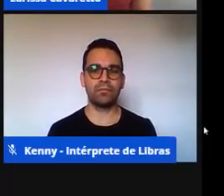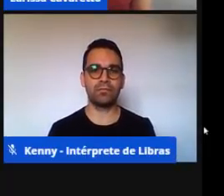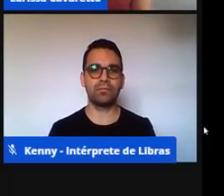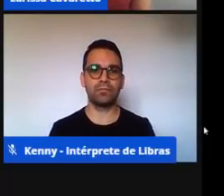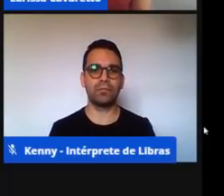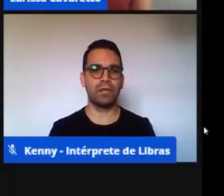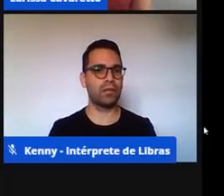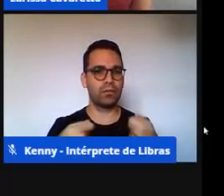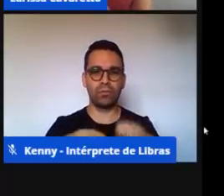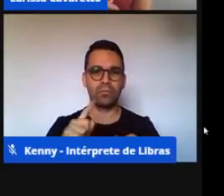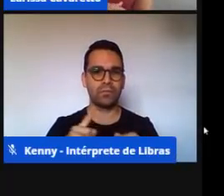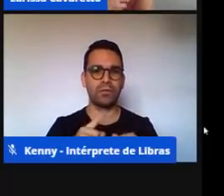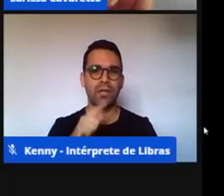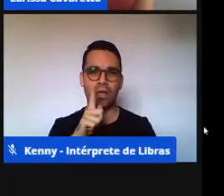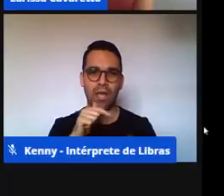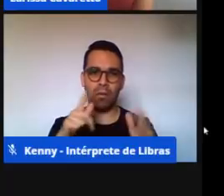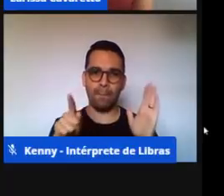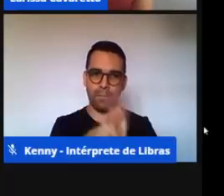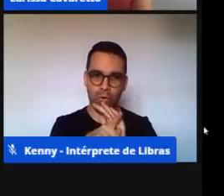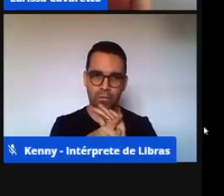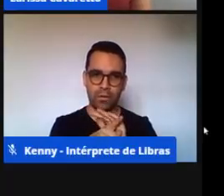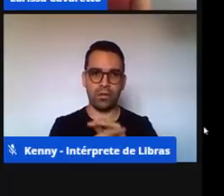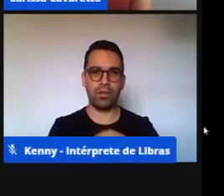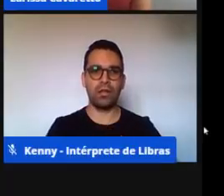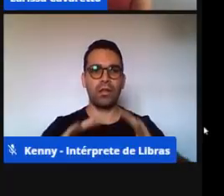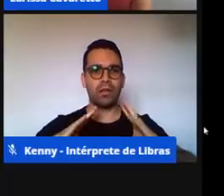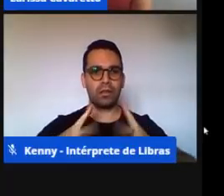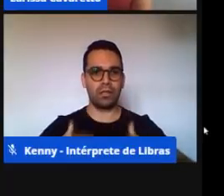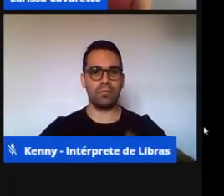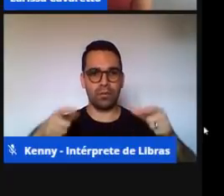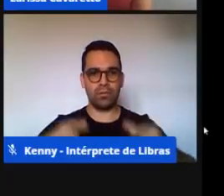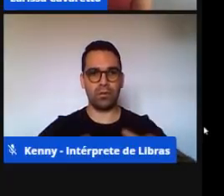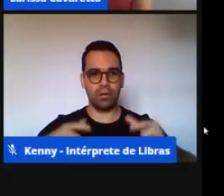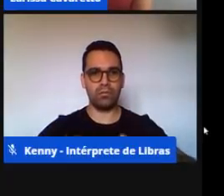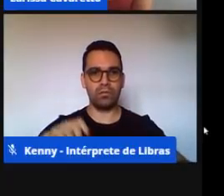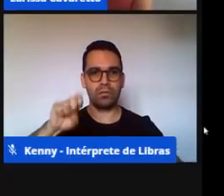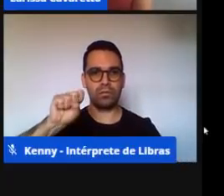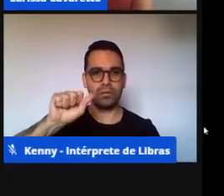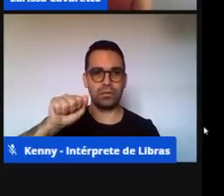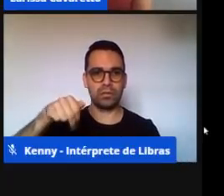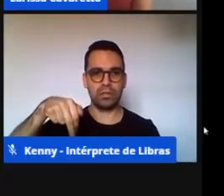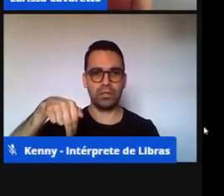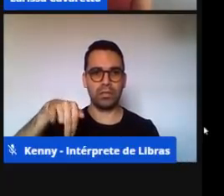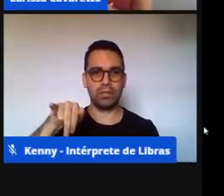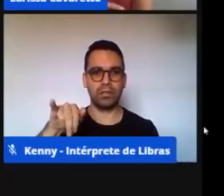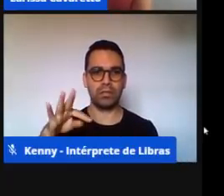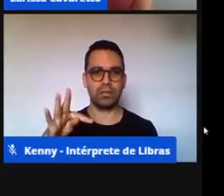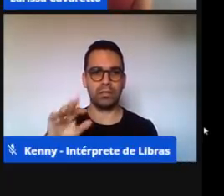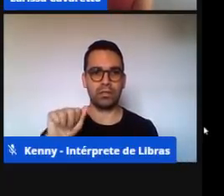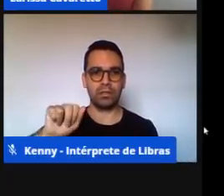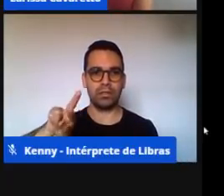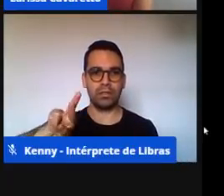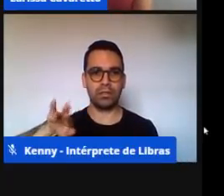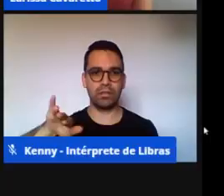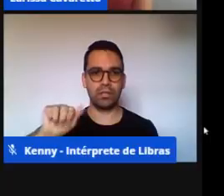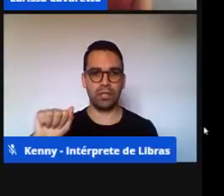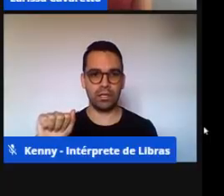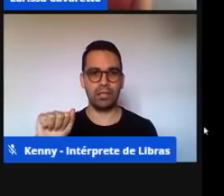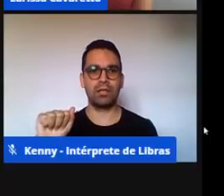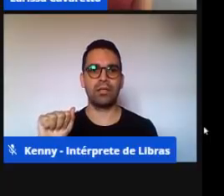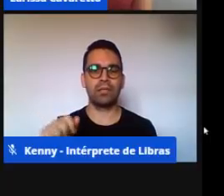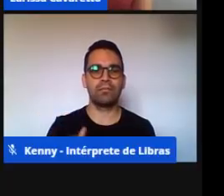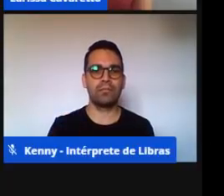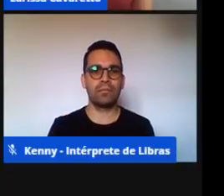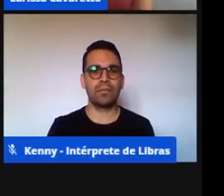água sanitária. Você pode usar qualquer outro desinfetante, tá? Para poder fazer essa desinfecção. Desde que seja um